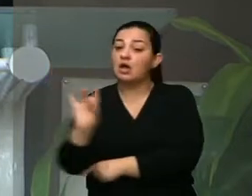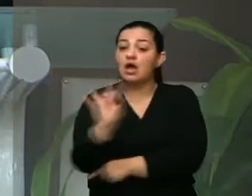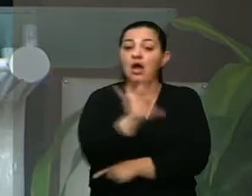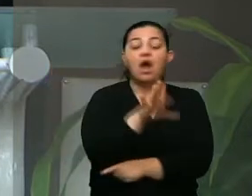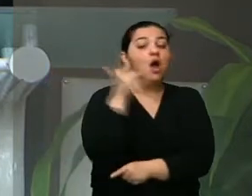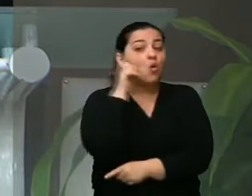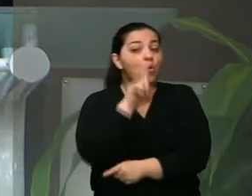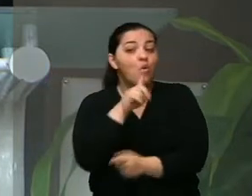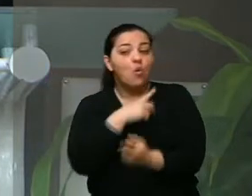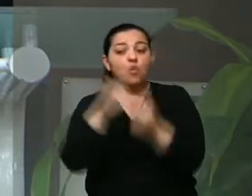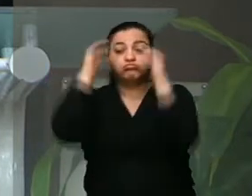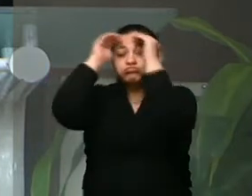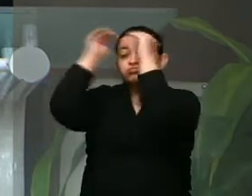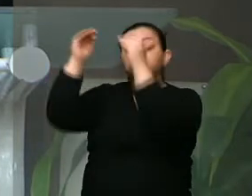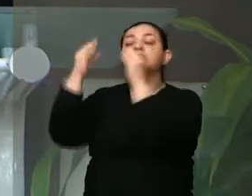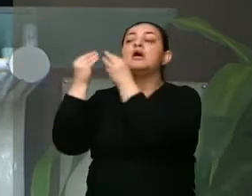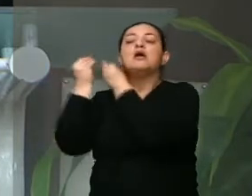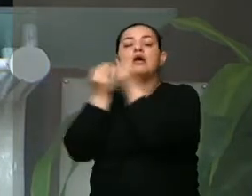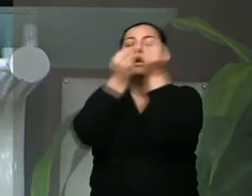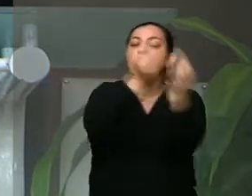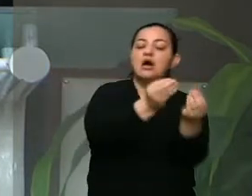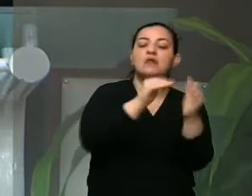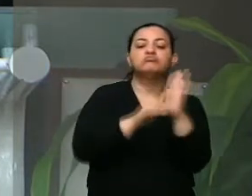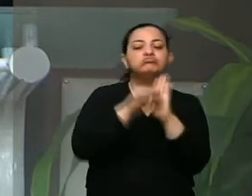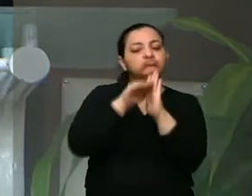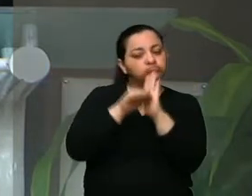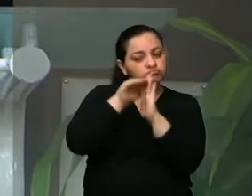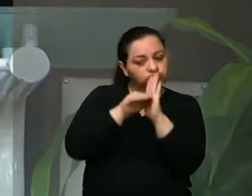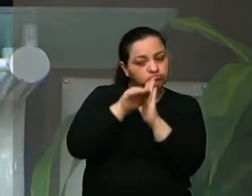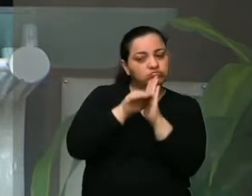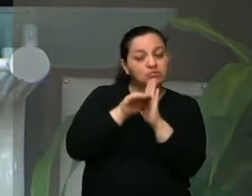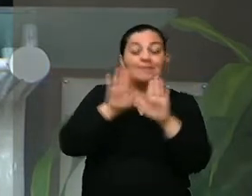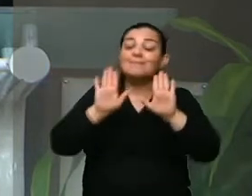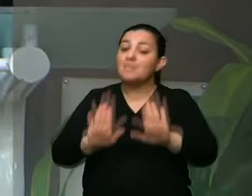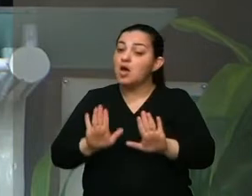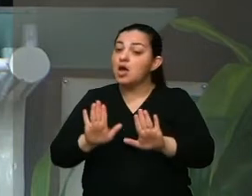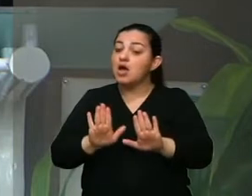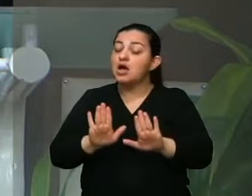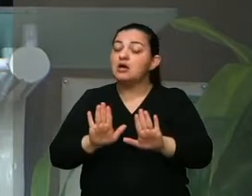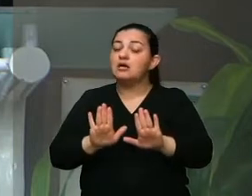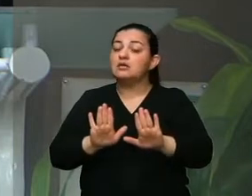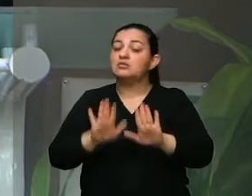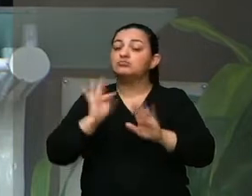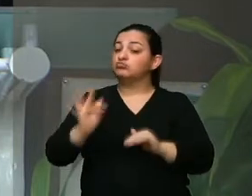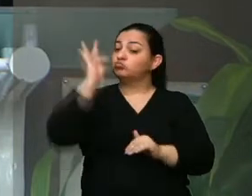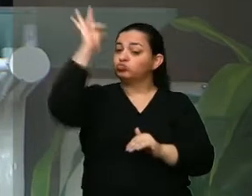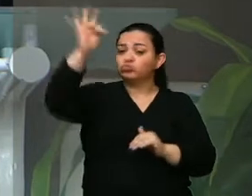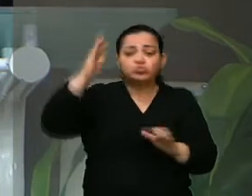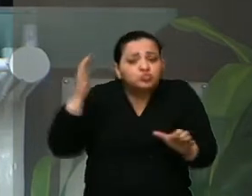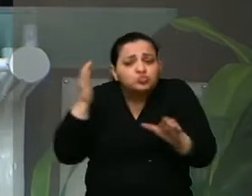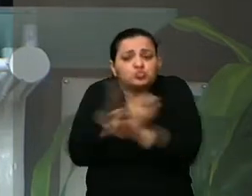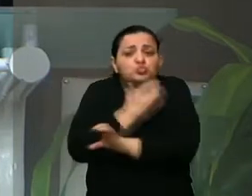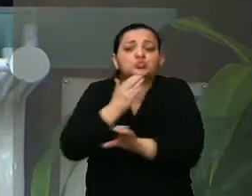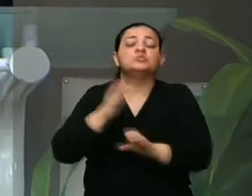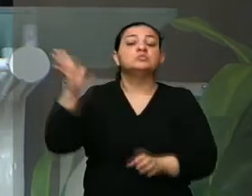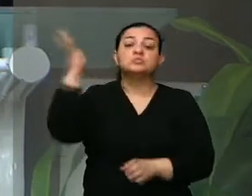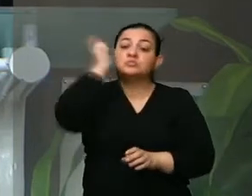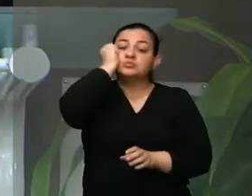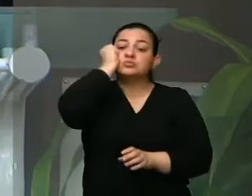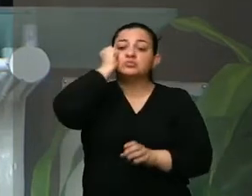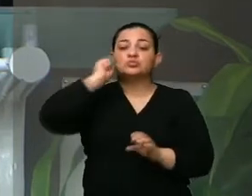a obediência chegando ao nível mas na capa playboy do samba ela virá